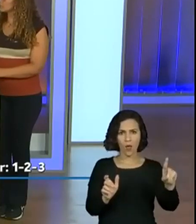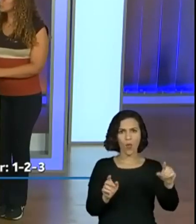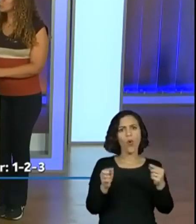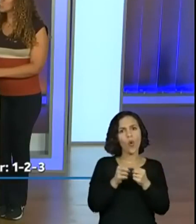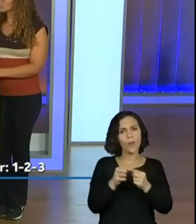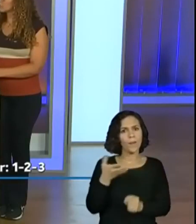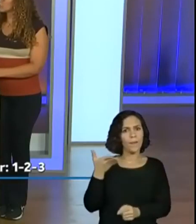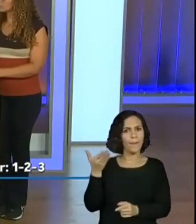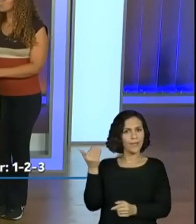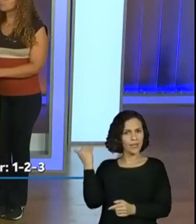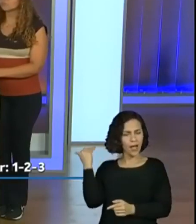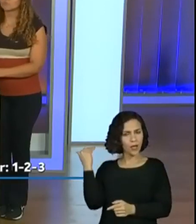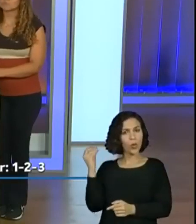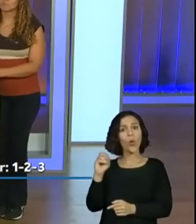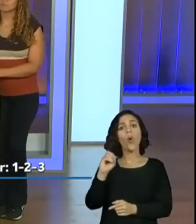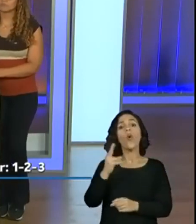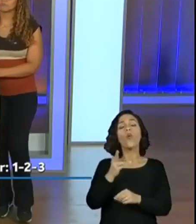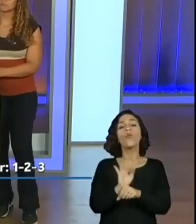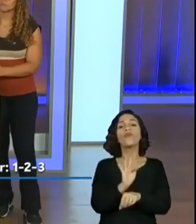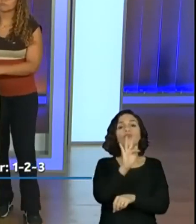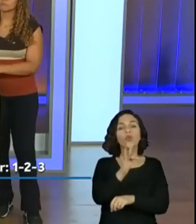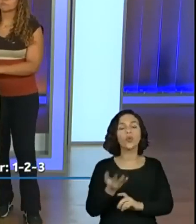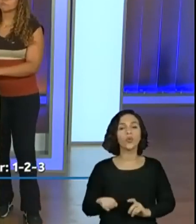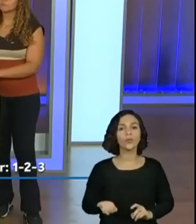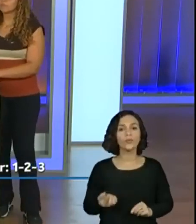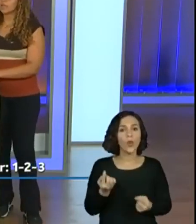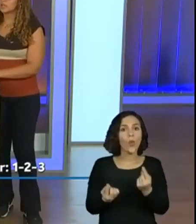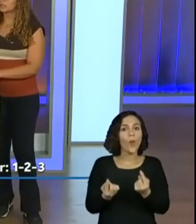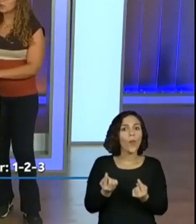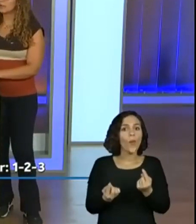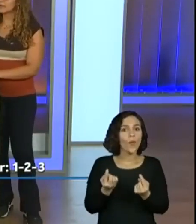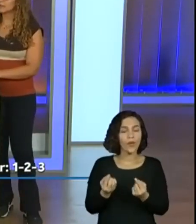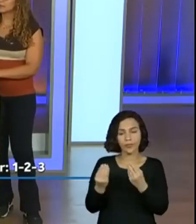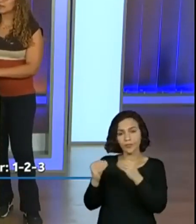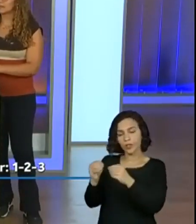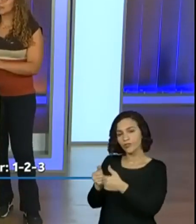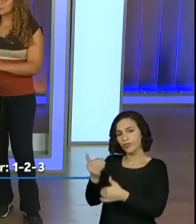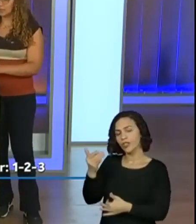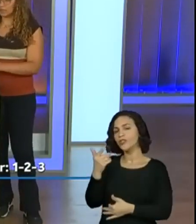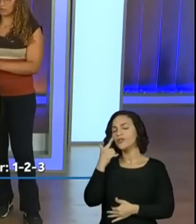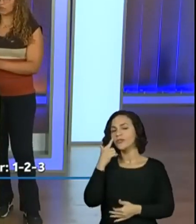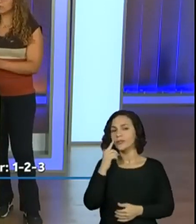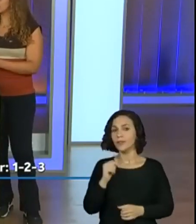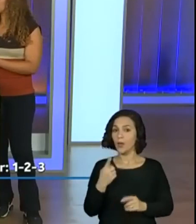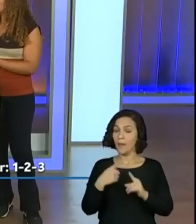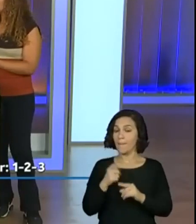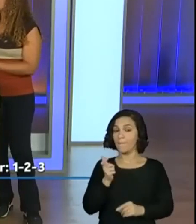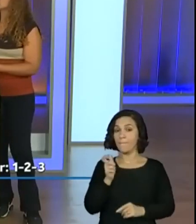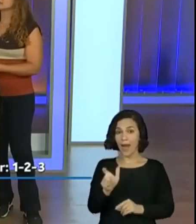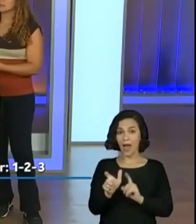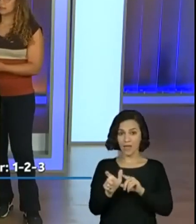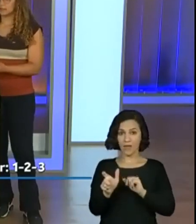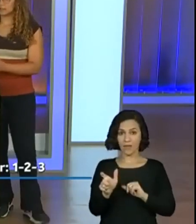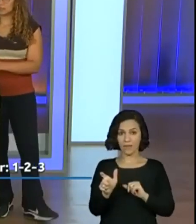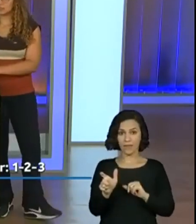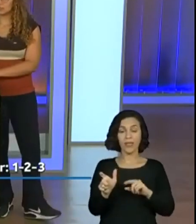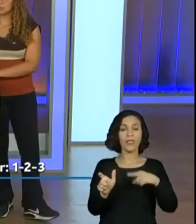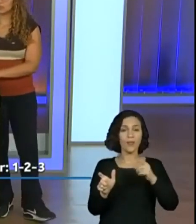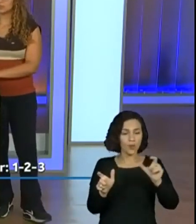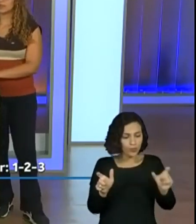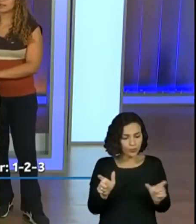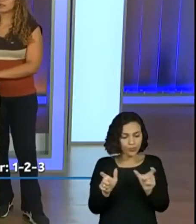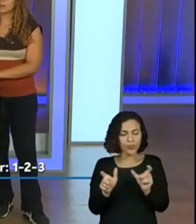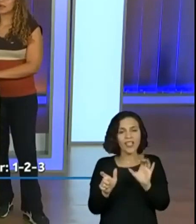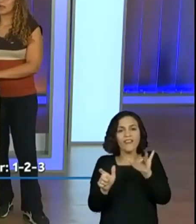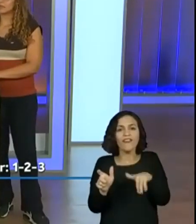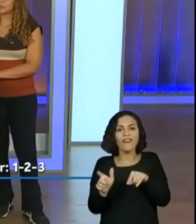no passado? Coloquem aí pra gente. Então, pensando nas terminações... Na terminação, que é o que a gente isso, hoje vai